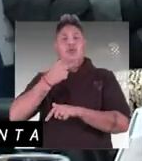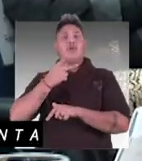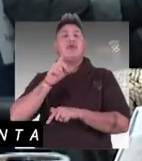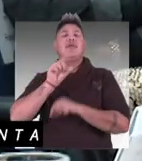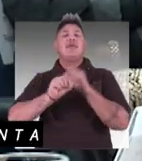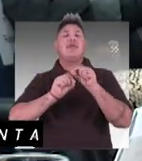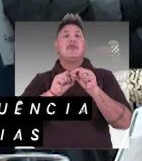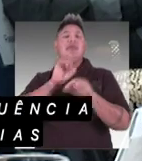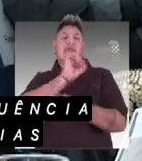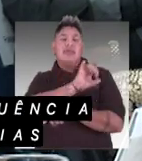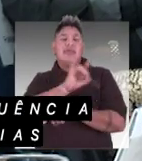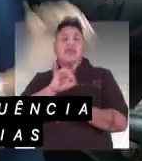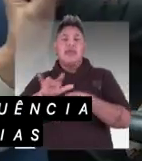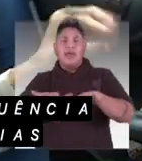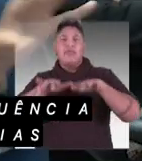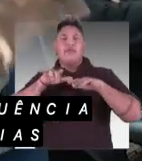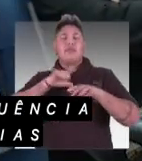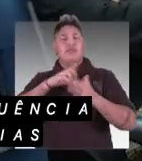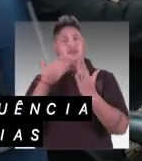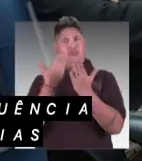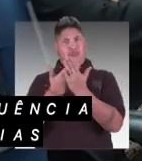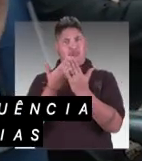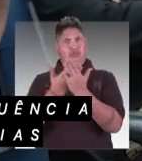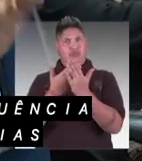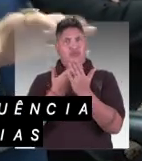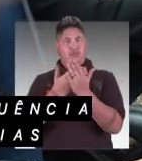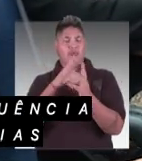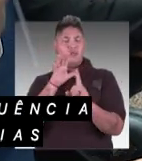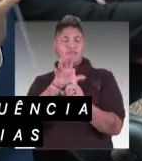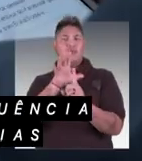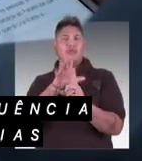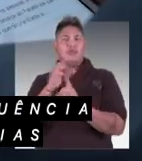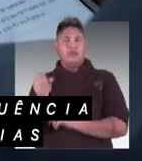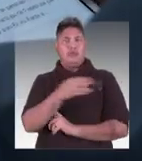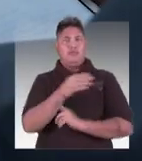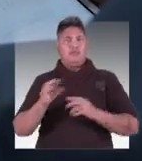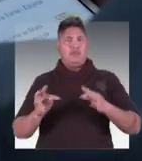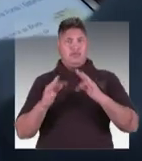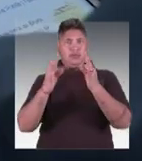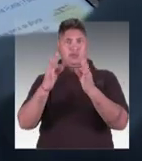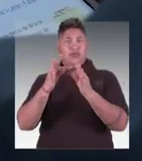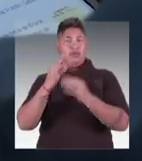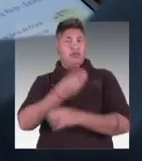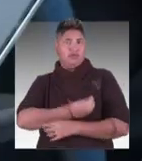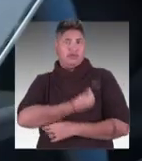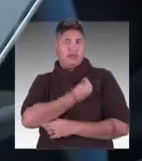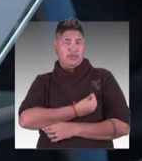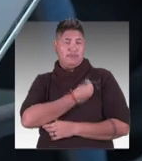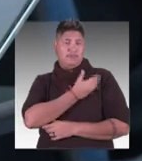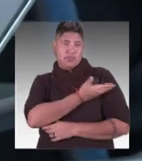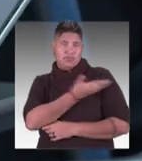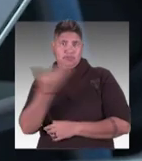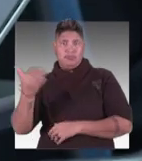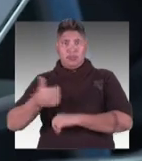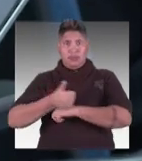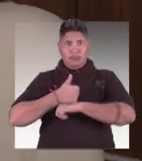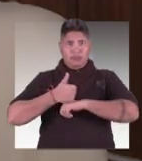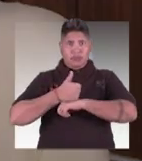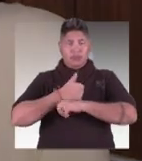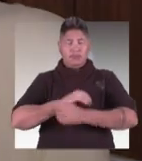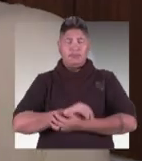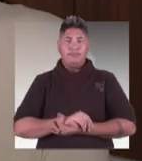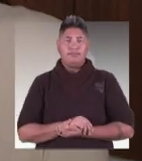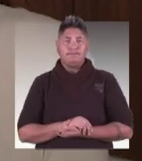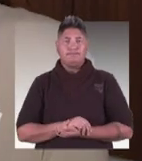cada conferência apresenta estudos sobre a influência das novas tecnologias na vida desses profissionais.